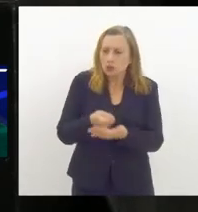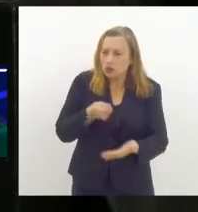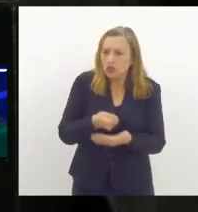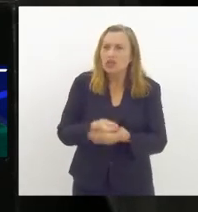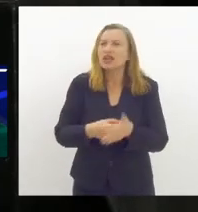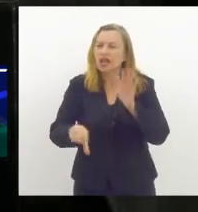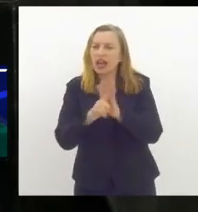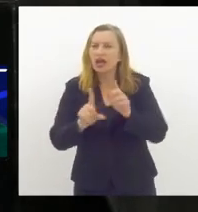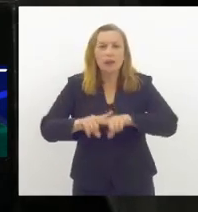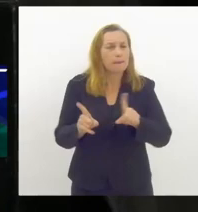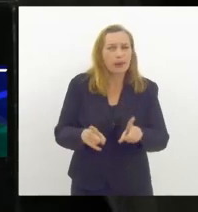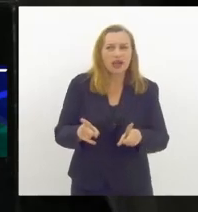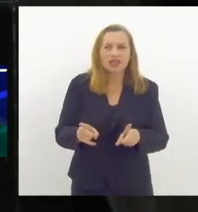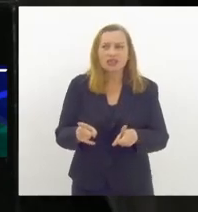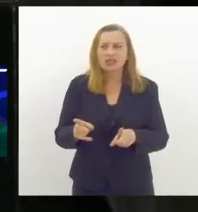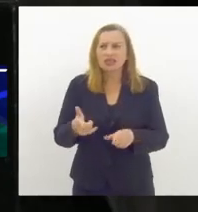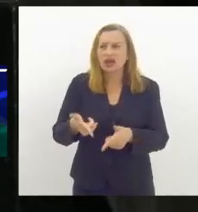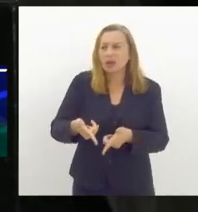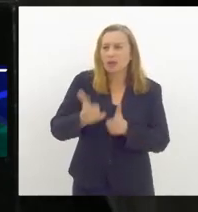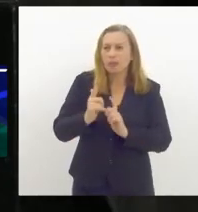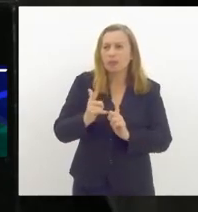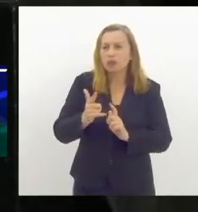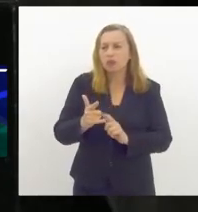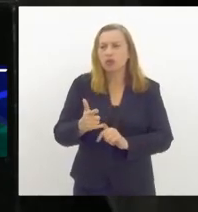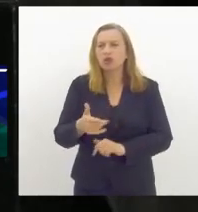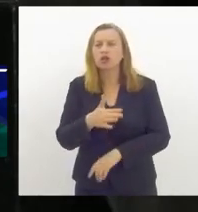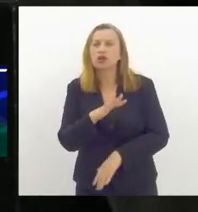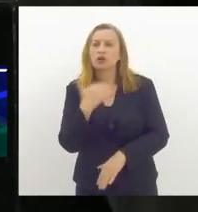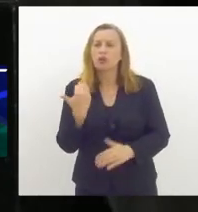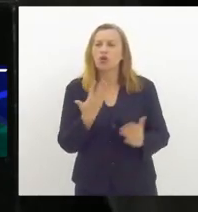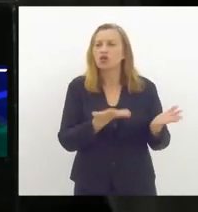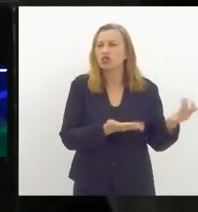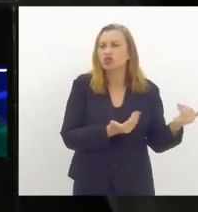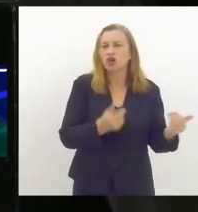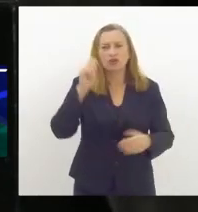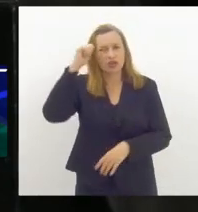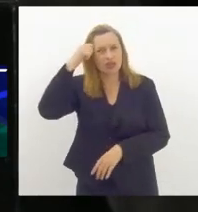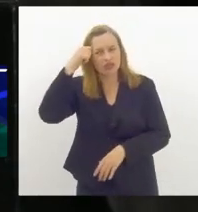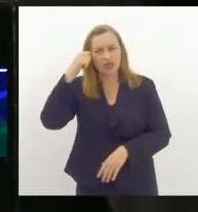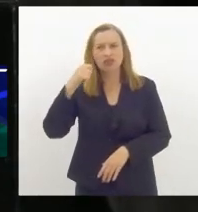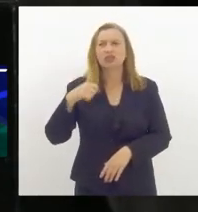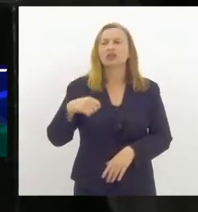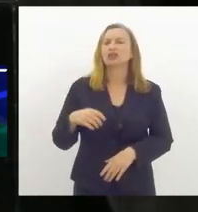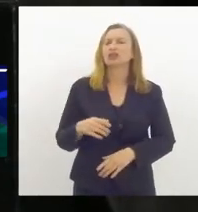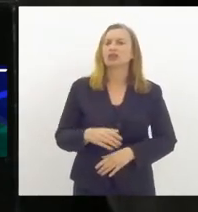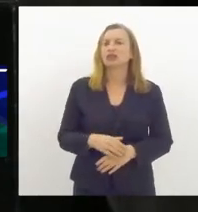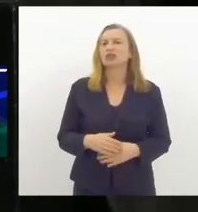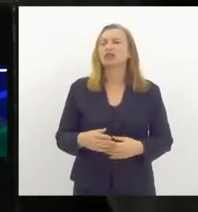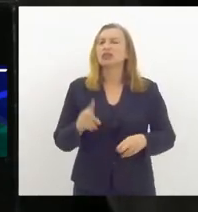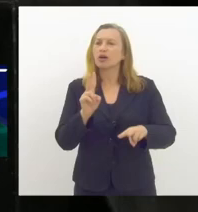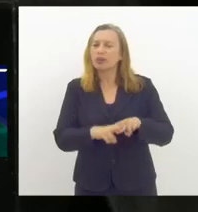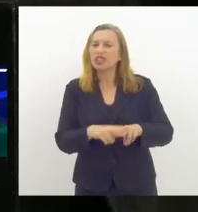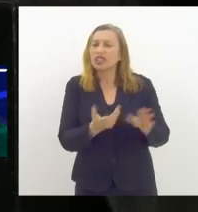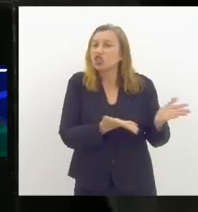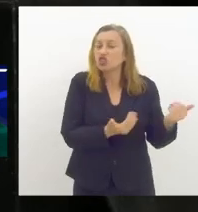na forma da lei Mas está assassinando a nossa juventude Popular Negra e periférica principalmente na região metropolitana tá prendendo os jovens preto e